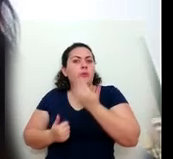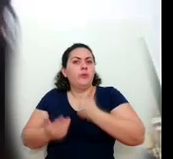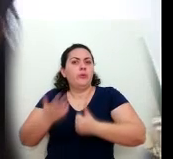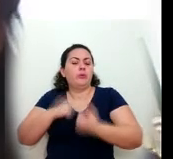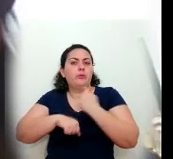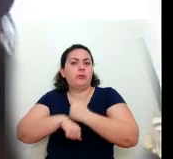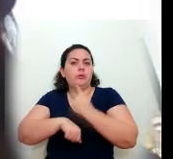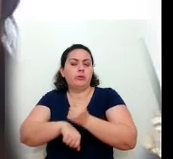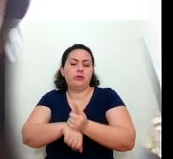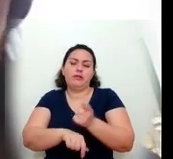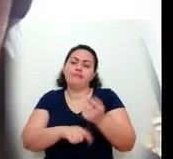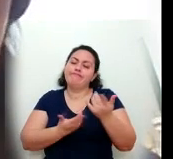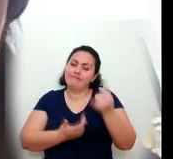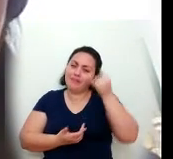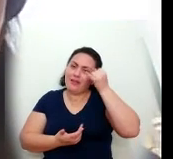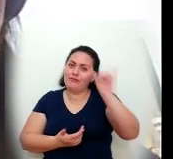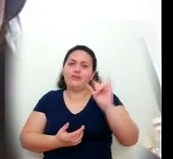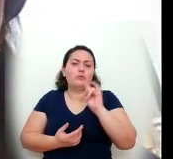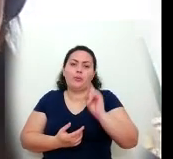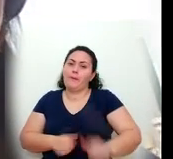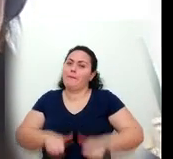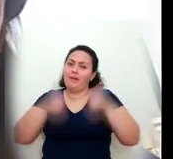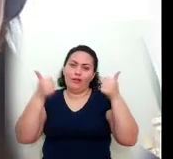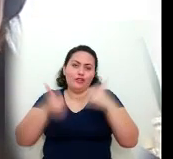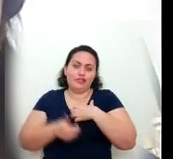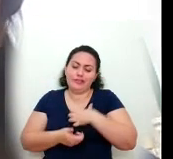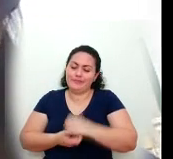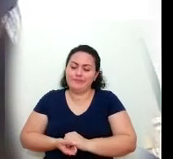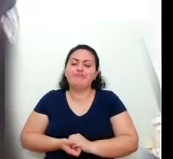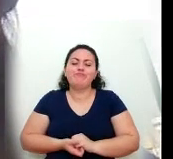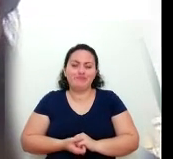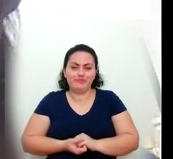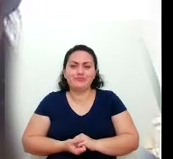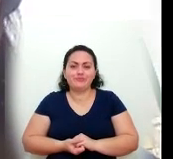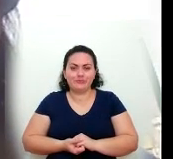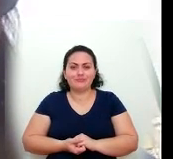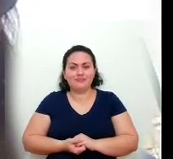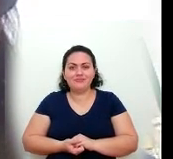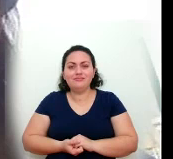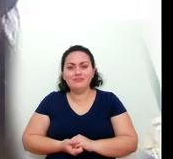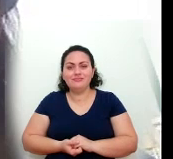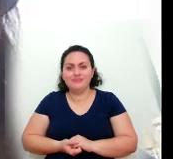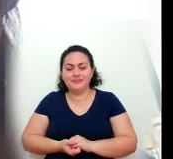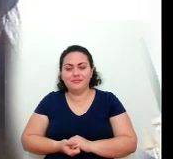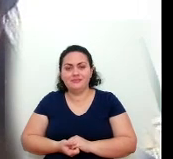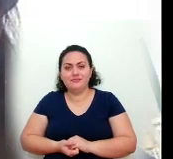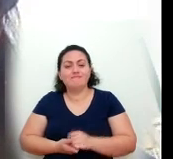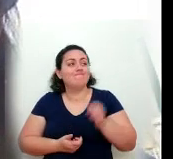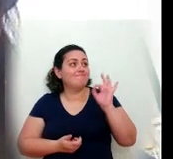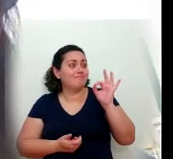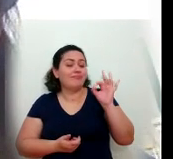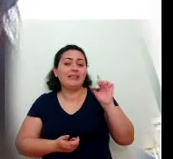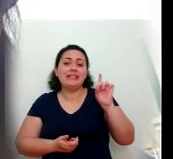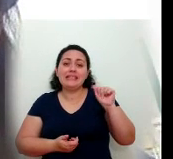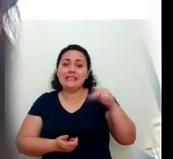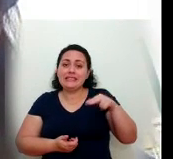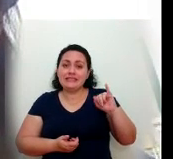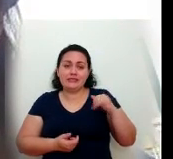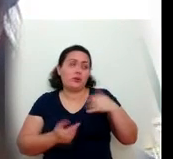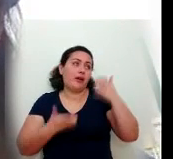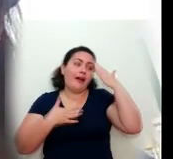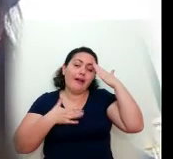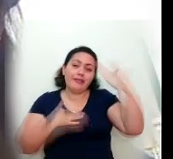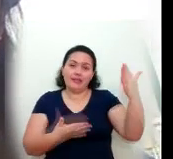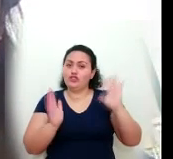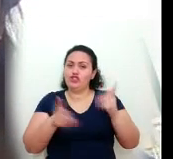aí também não é a melhor processo, né? Mais indicado.